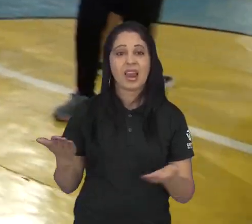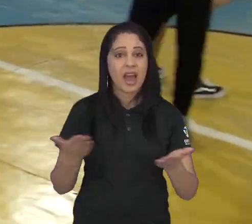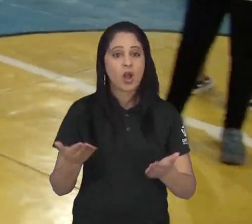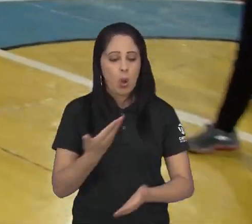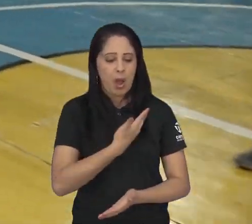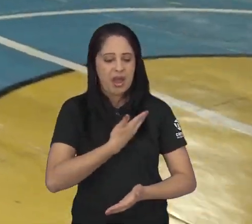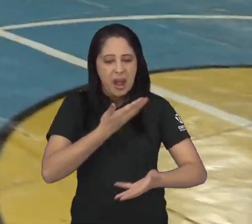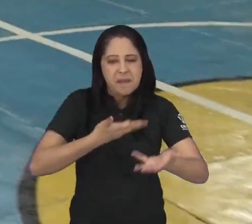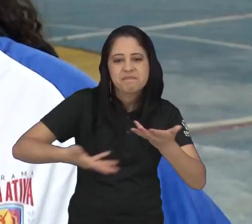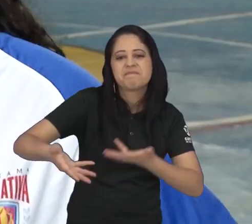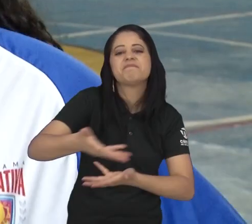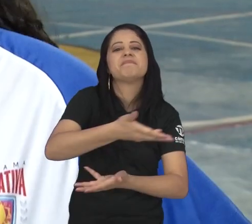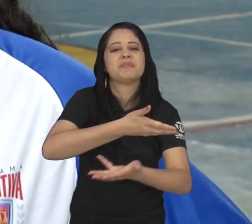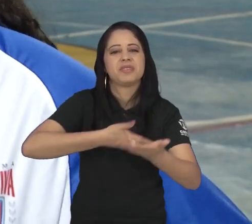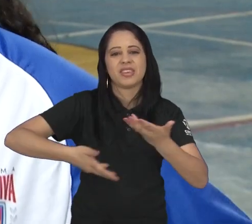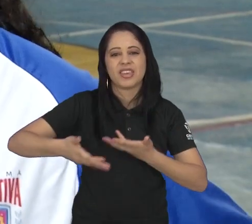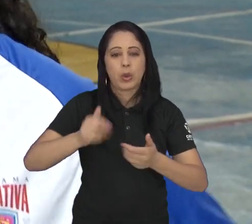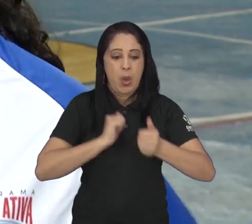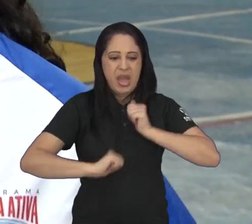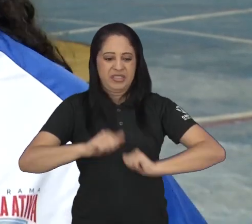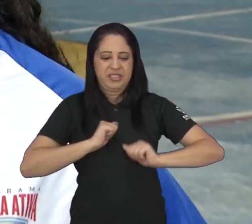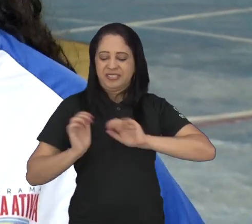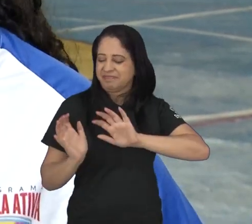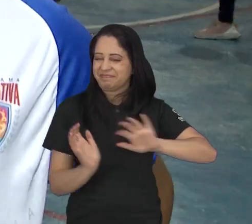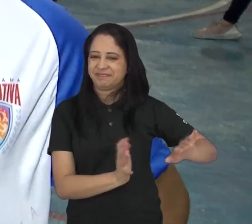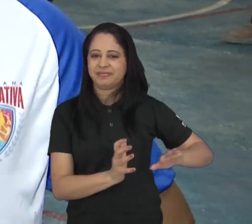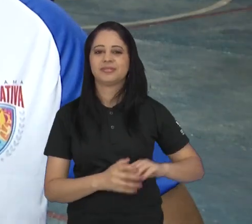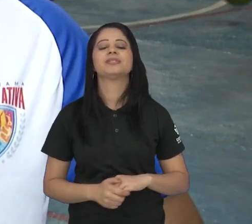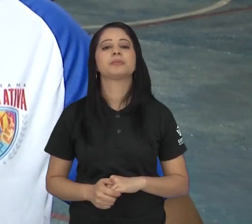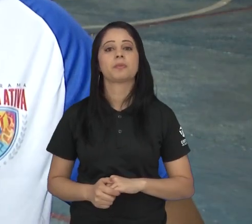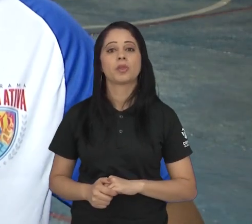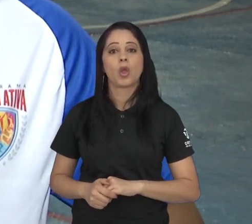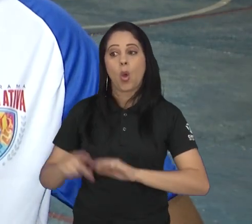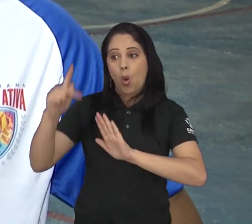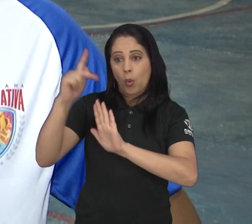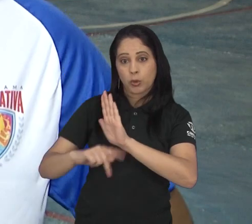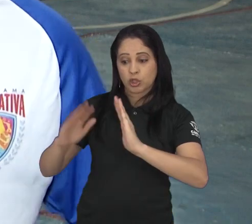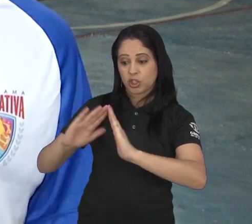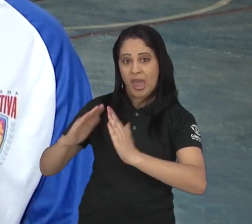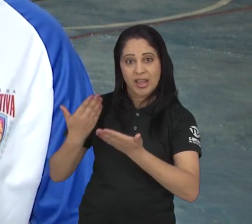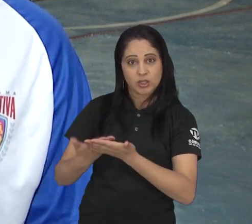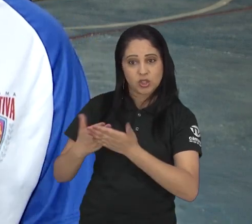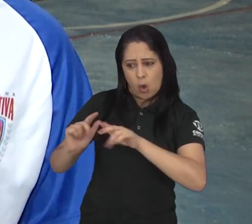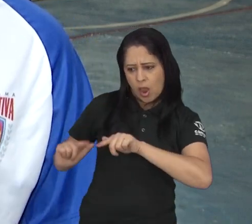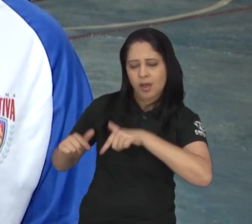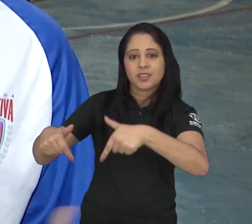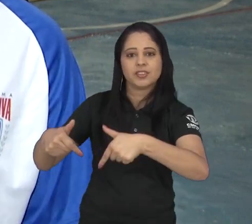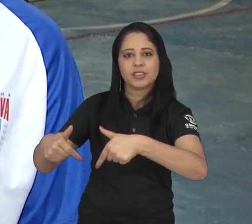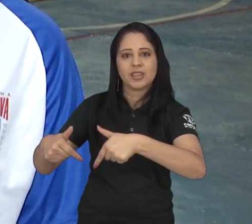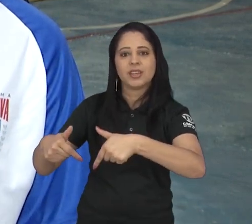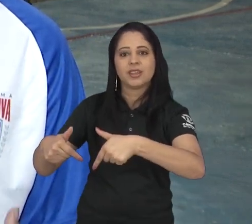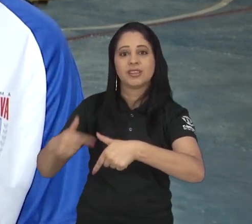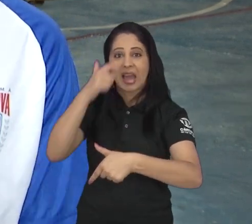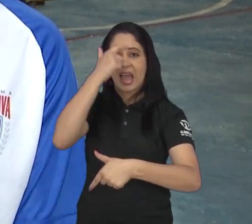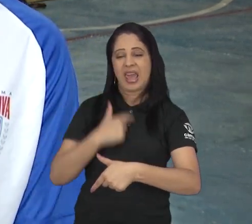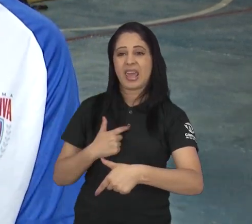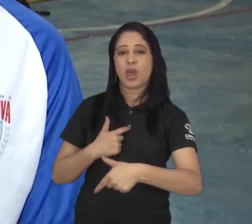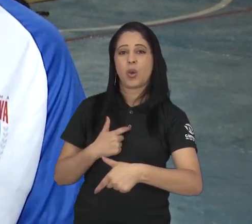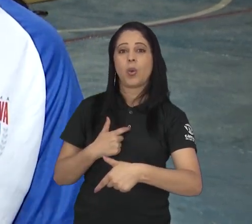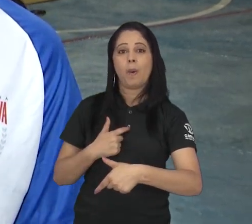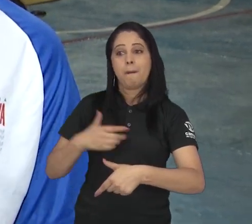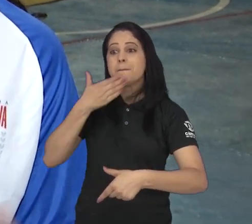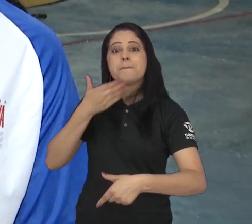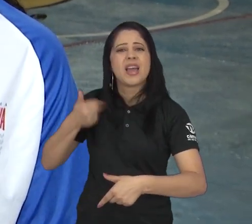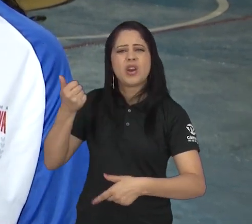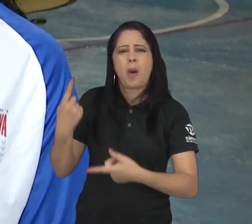fez novas amizades e deixou de lado a ansiedade escola ativa melhorou muito a minha questão assim de ansiedade